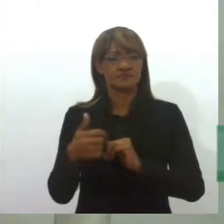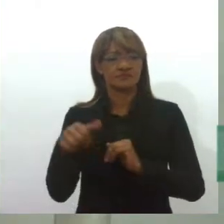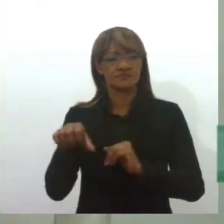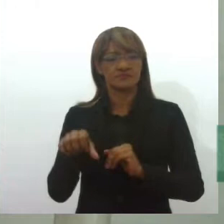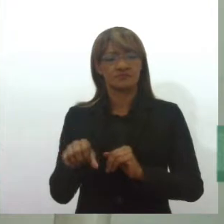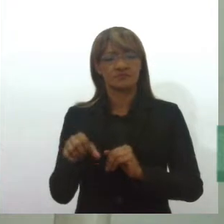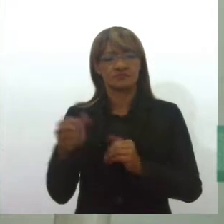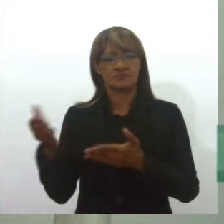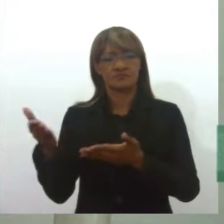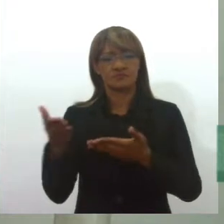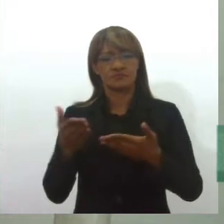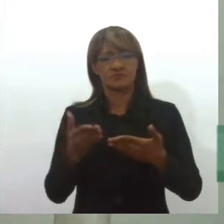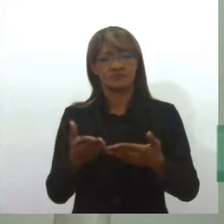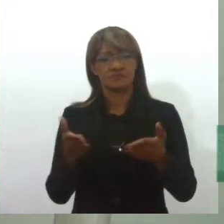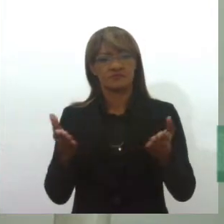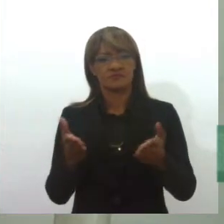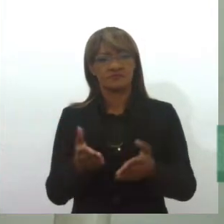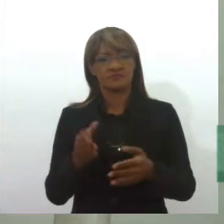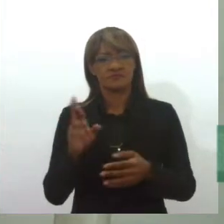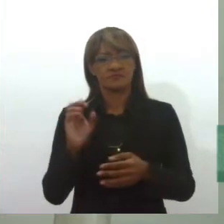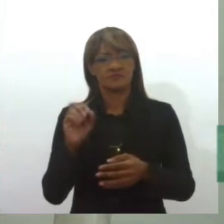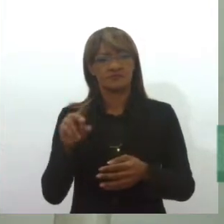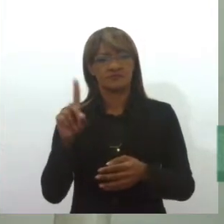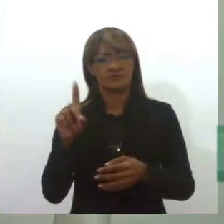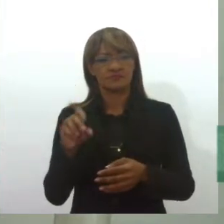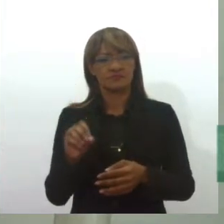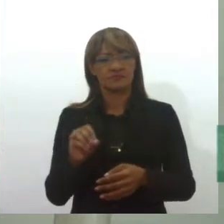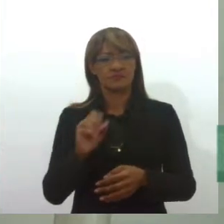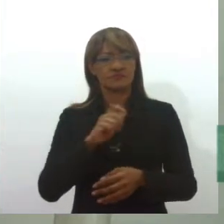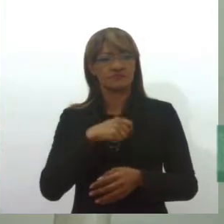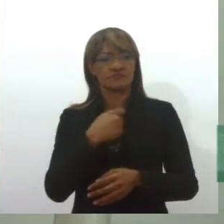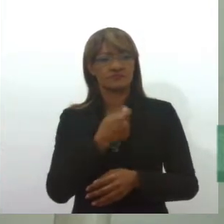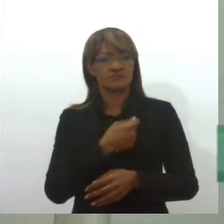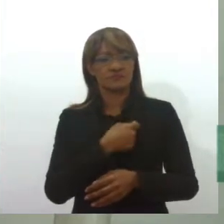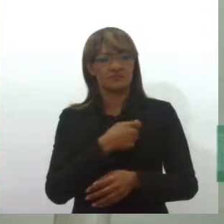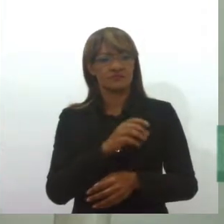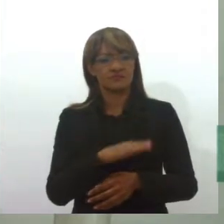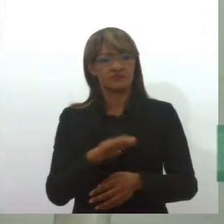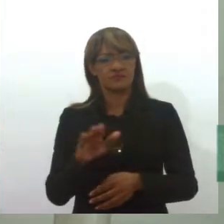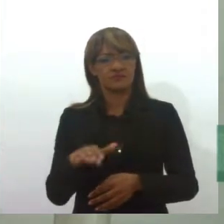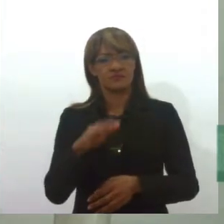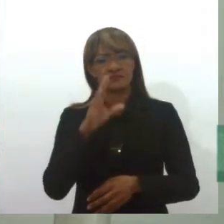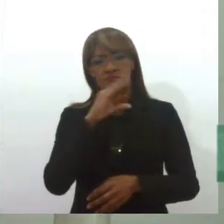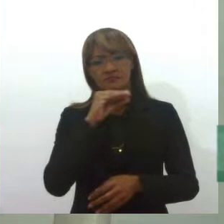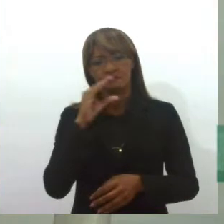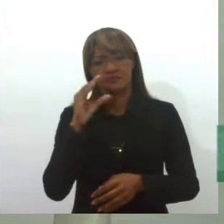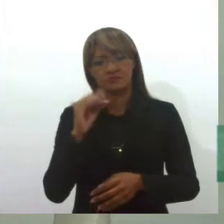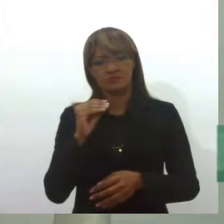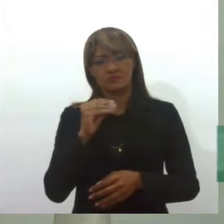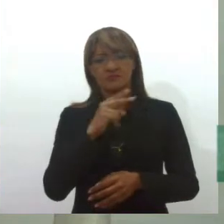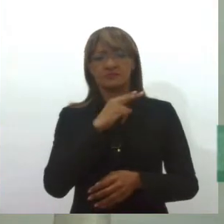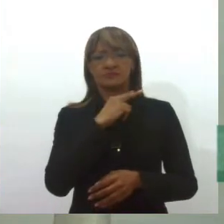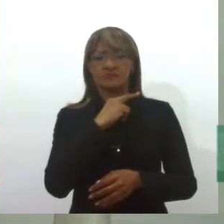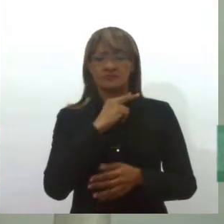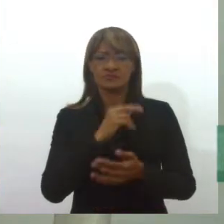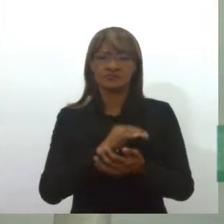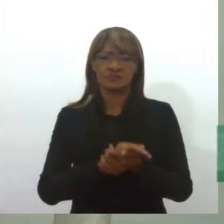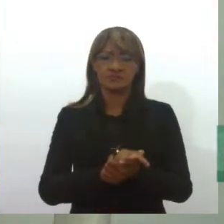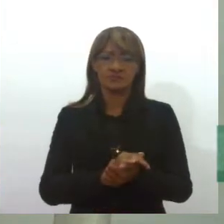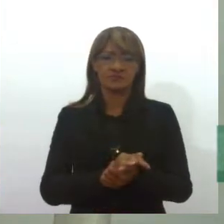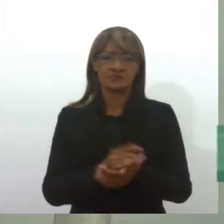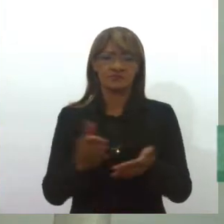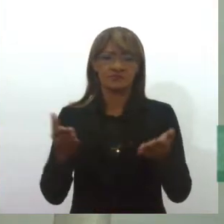receber hoje Ronaldo Marinho, delegado de proteção à criança e ao adolescente vítima. Ronaldo